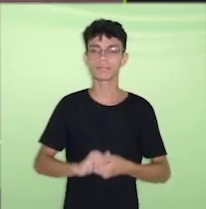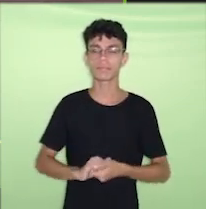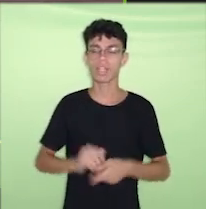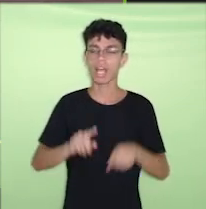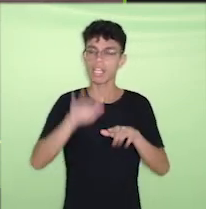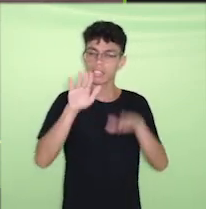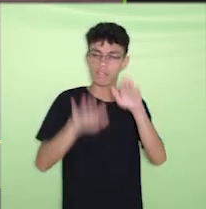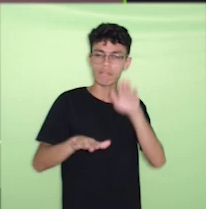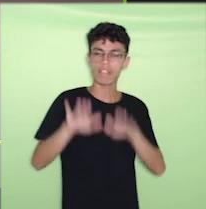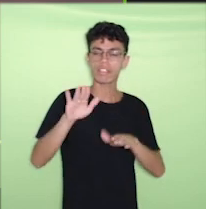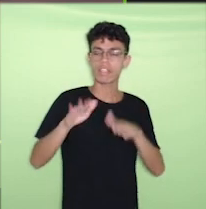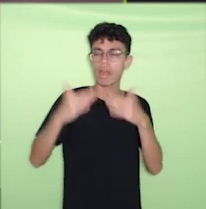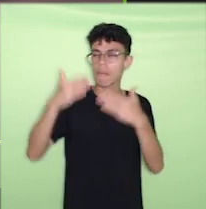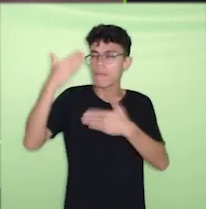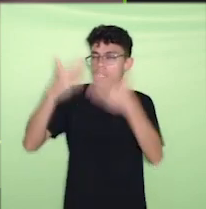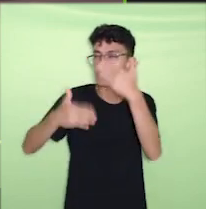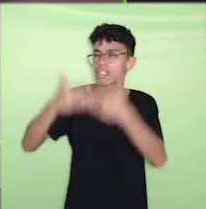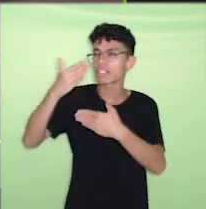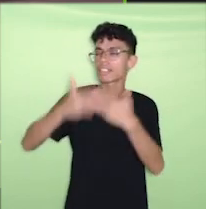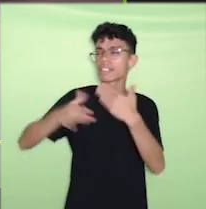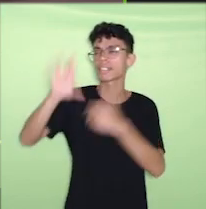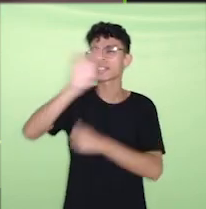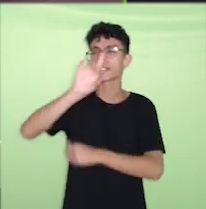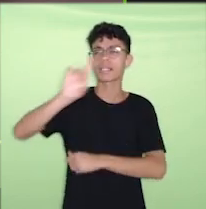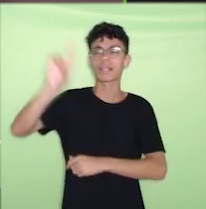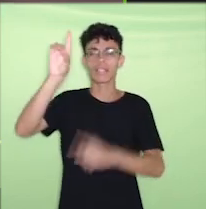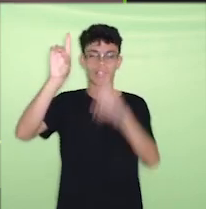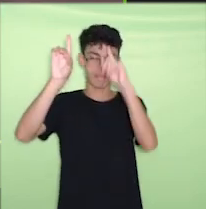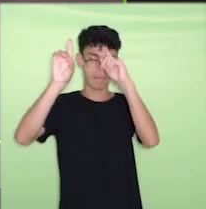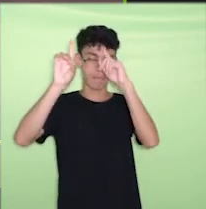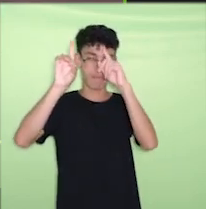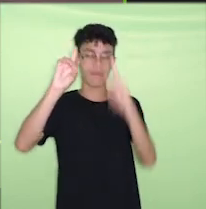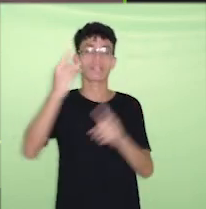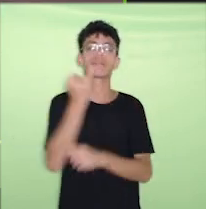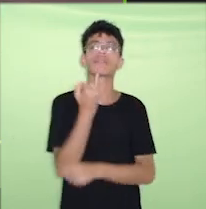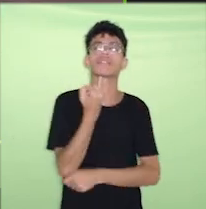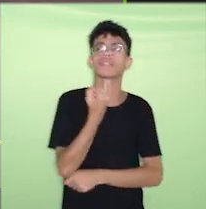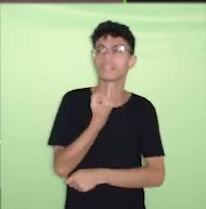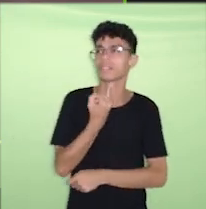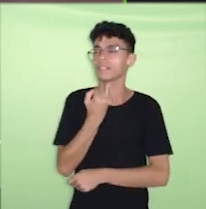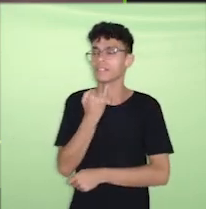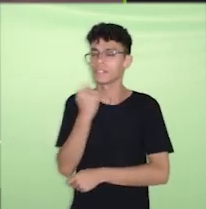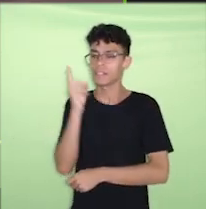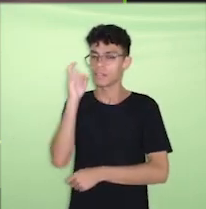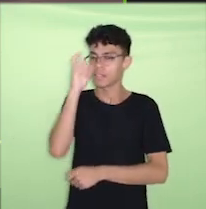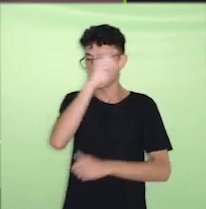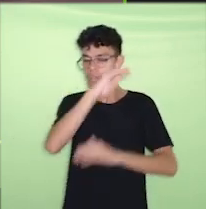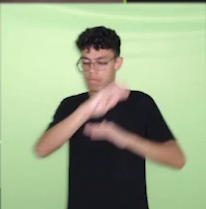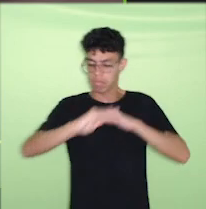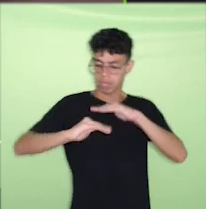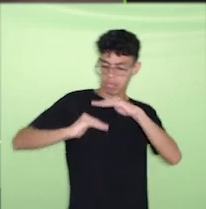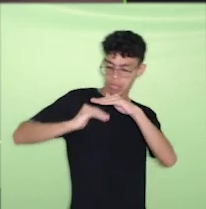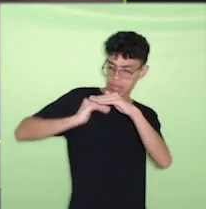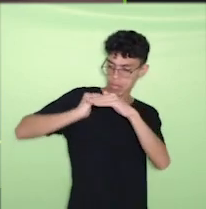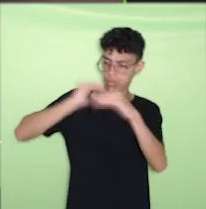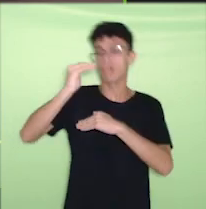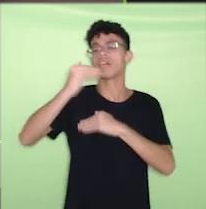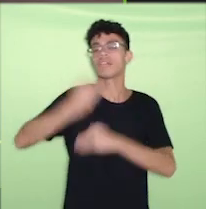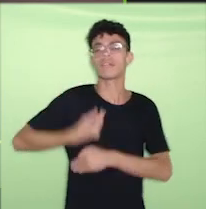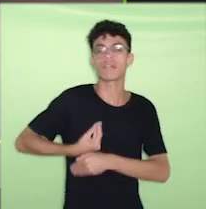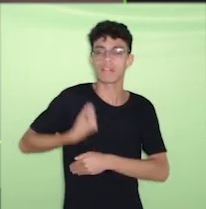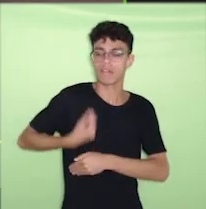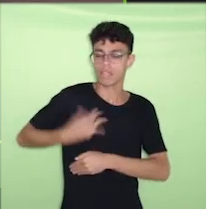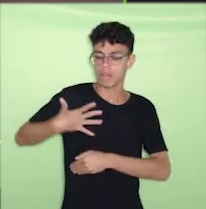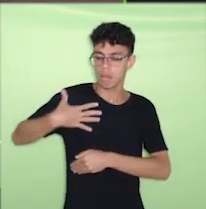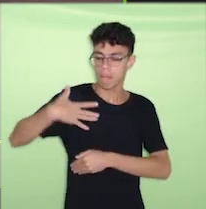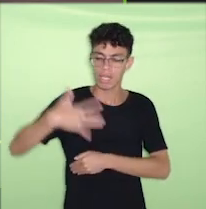Às vezes, essas presenças são enviadas pelo Altíssimo com a intenção de acrescentar dificuldades na nossa escalada e, com isso, tornar